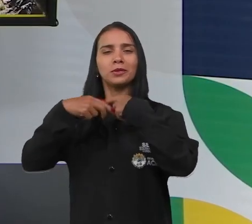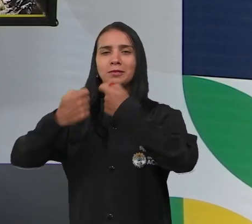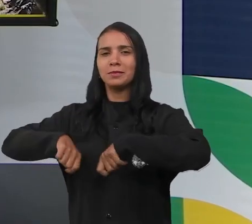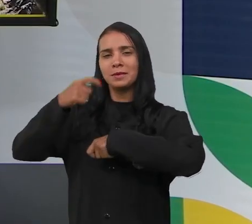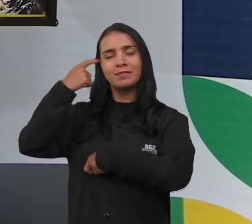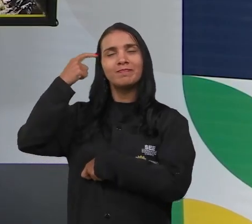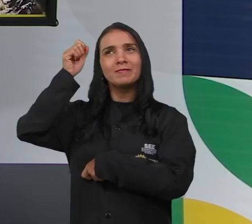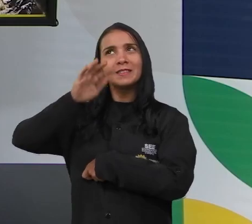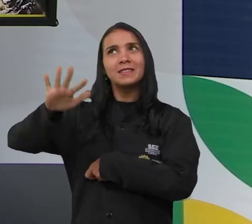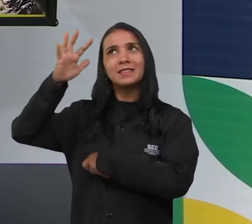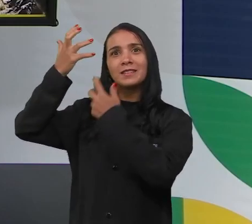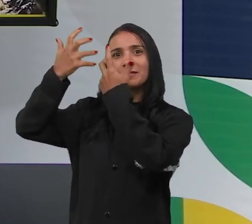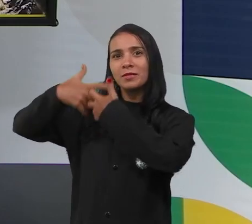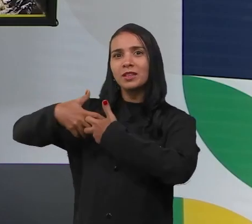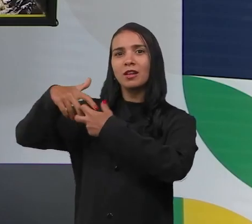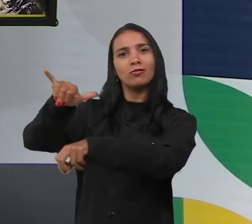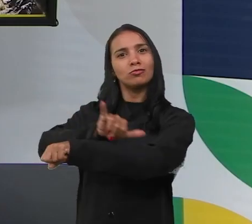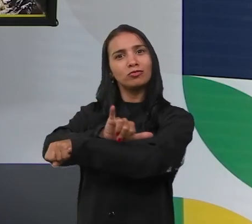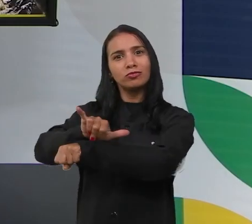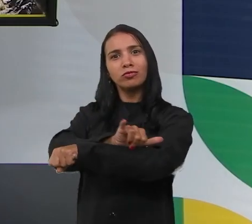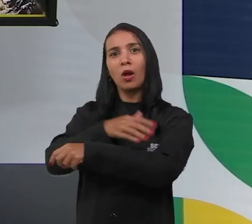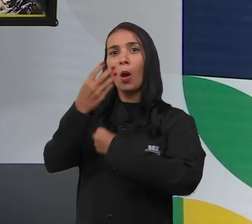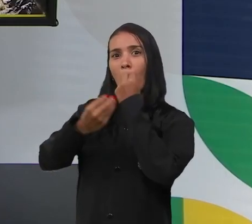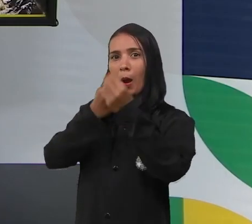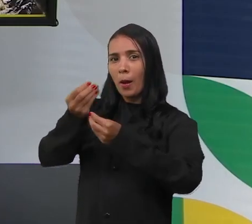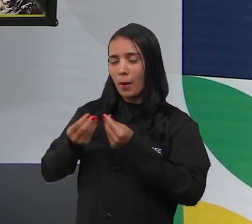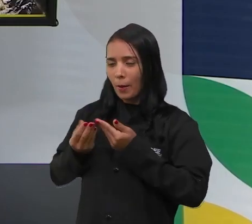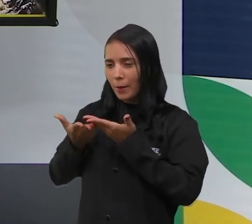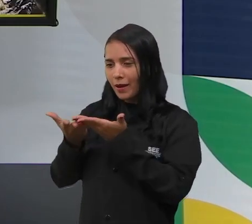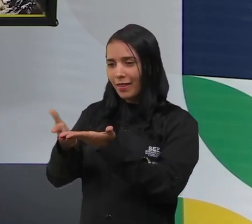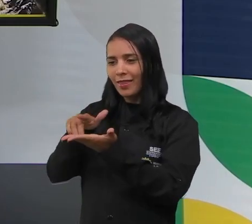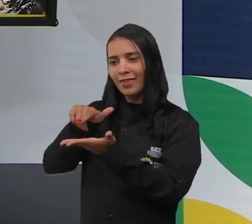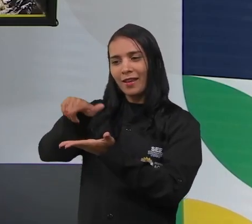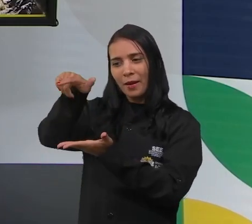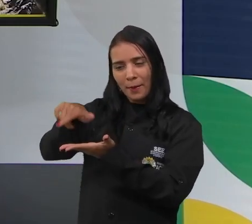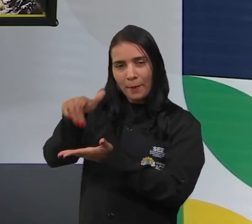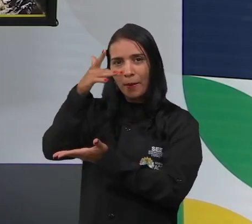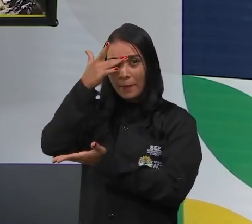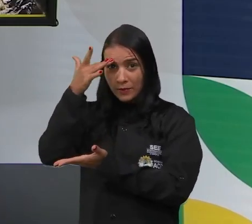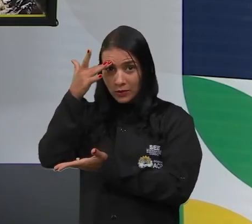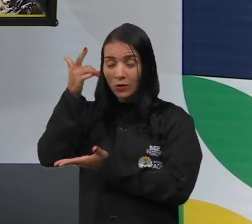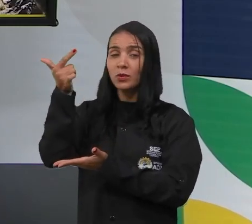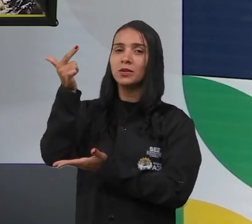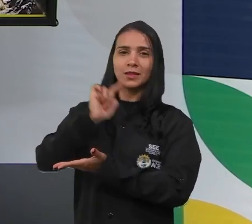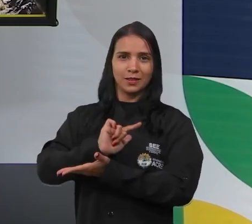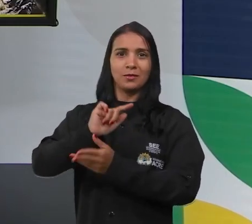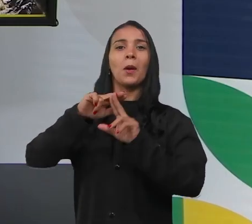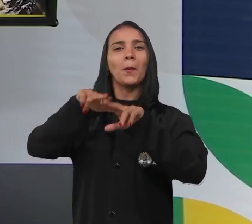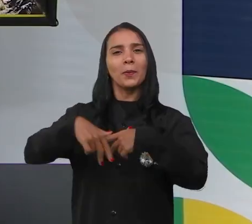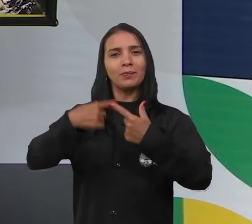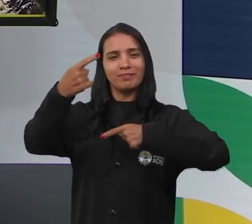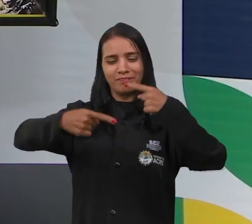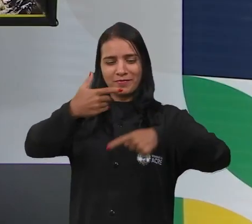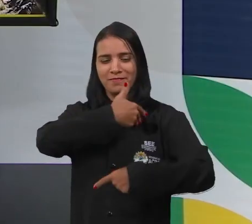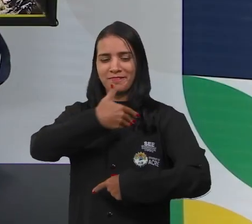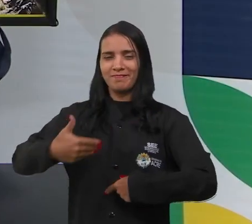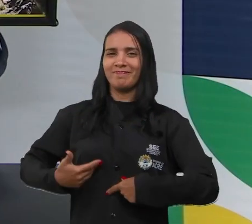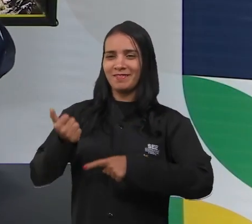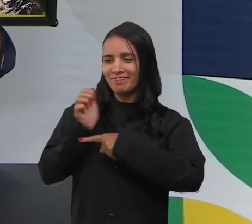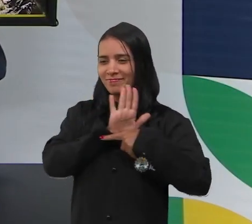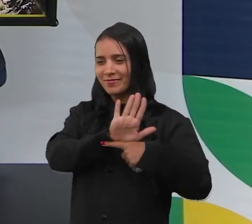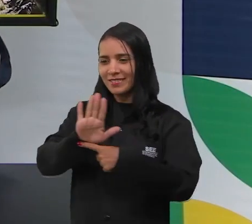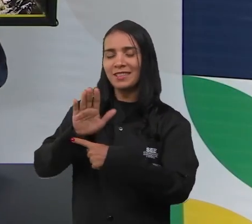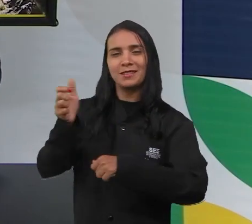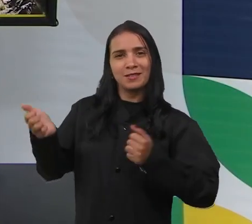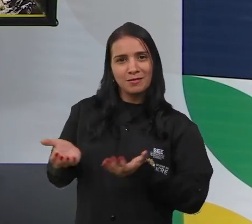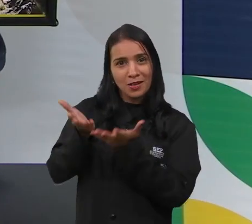ferramentas que possam ser desenvolvidas esse mecanismo. E aí a política pública vem como esse instrumento para possibilitar ao coletivo a